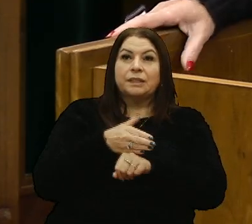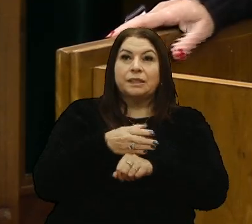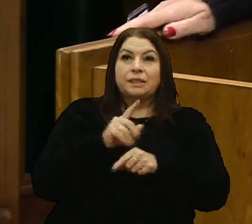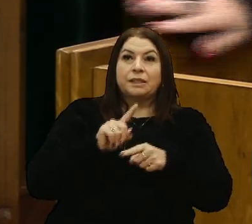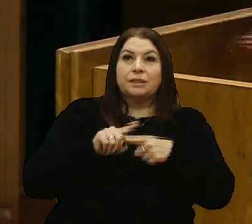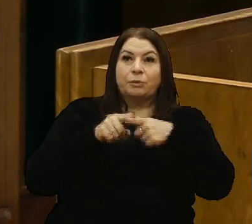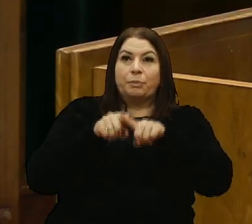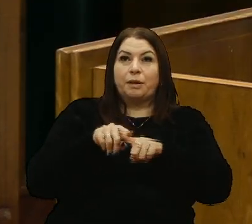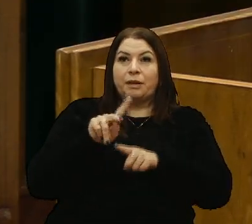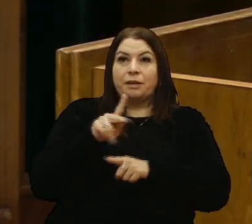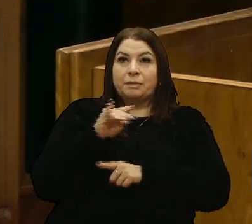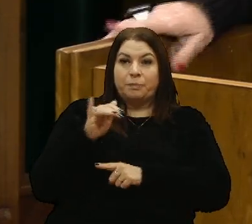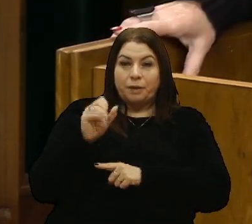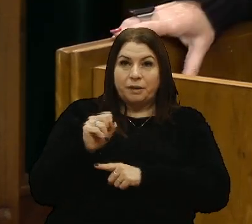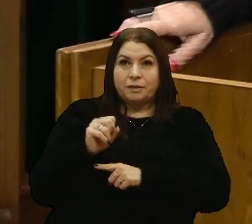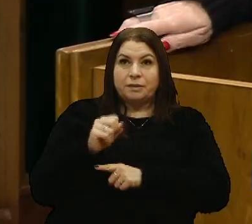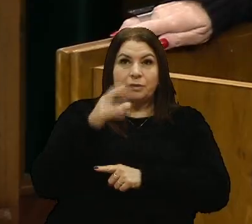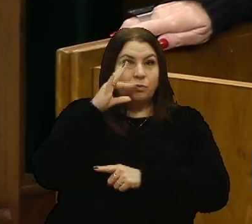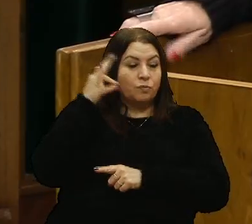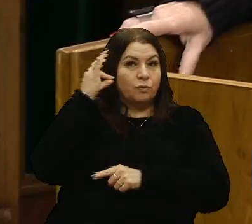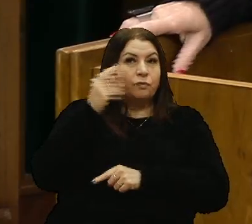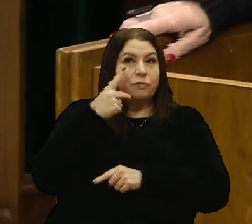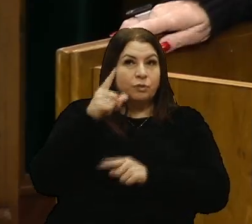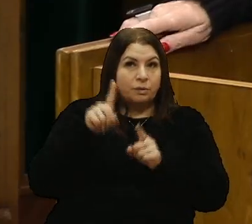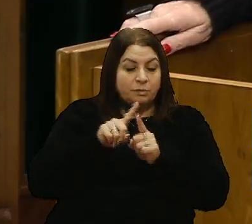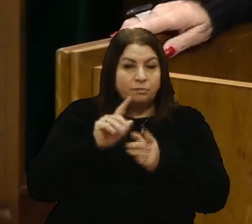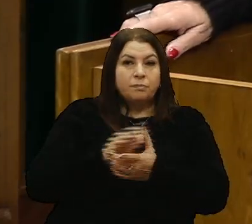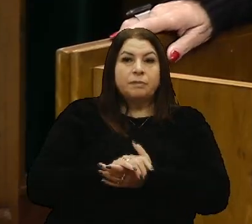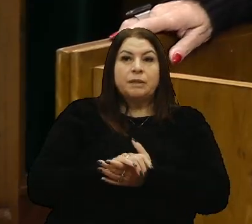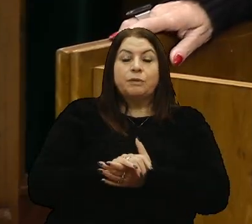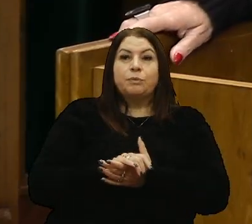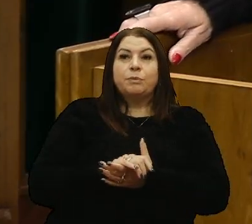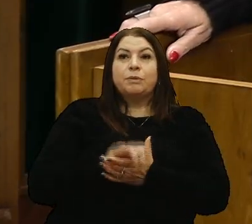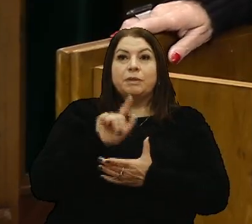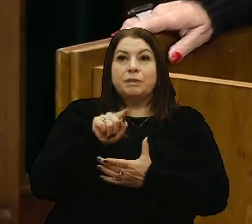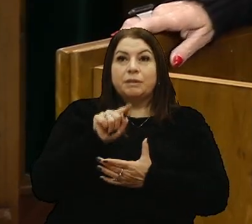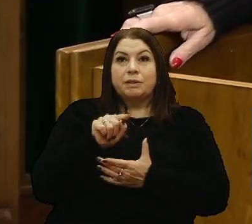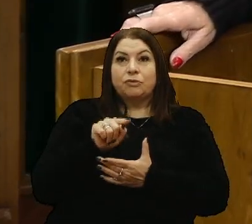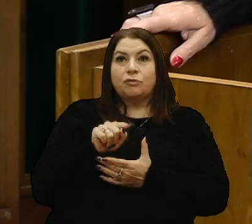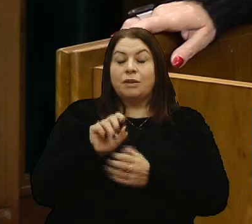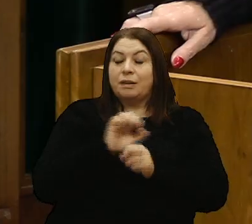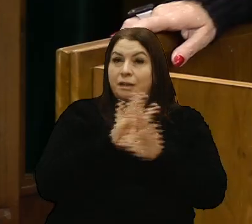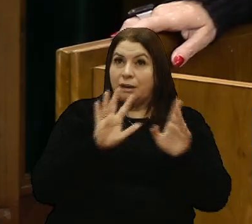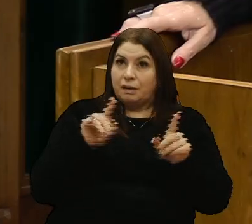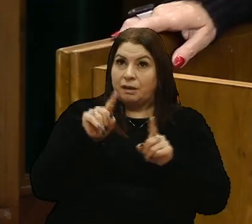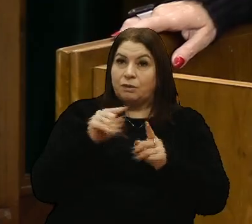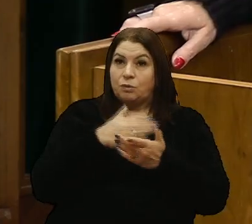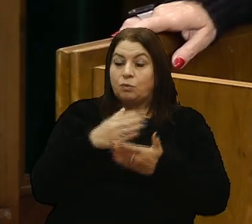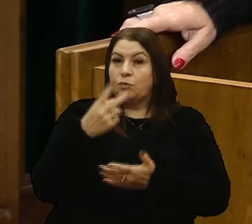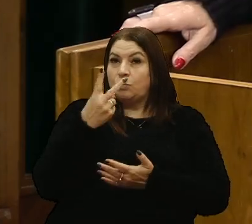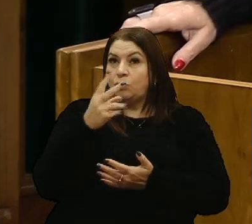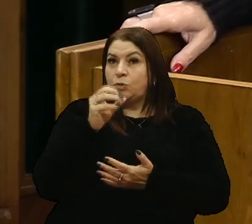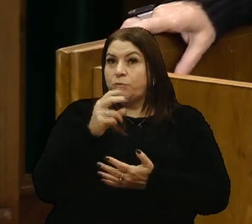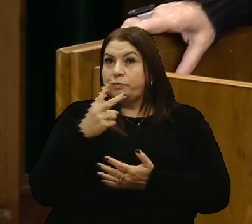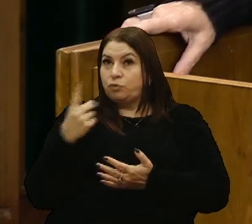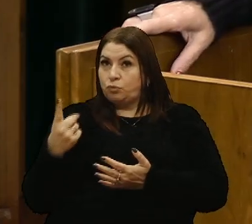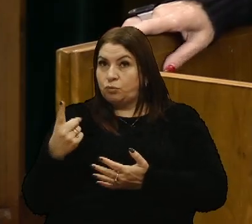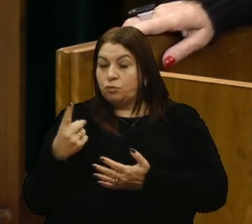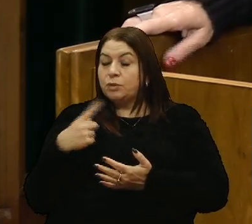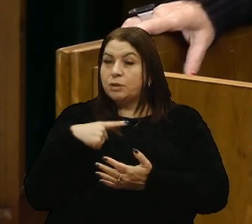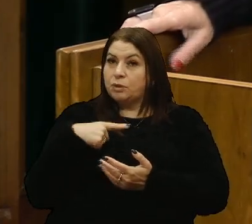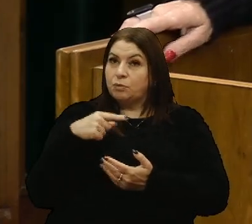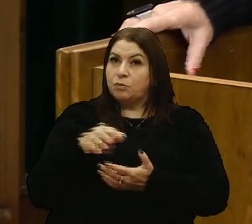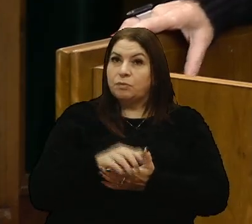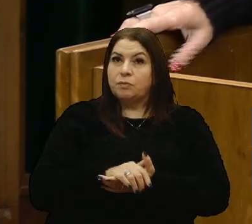dos Pinhais e o vereador Aldonei também falou. E eu quero deixar nítido que desde 2021... que eu